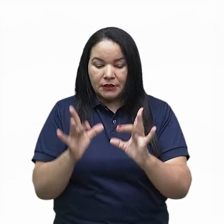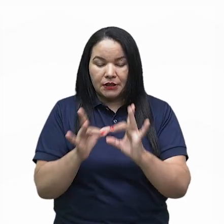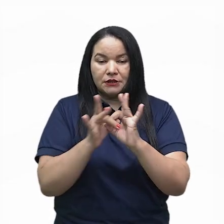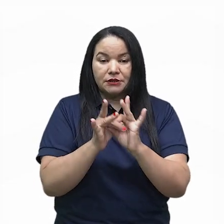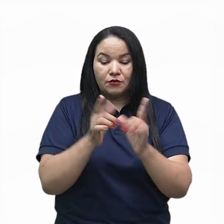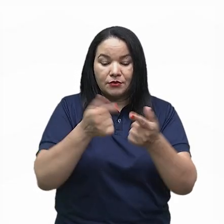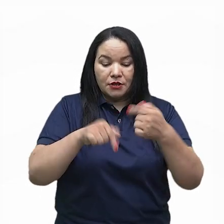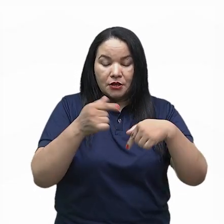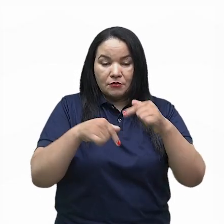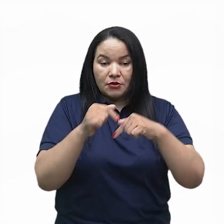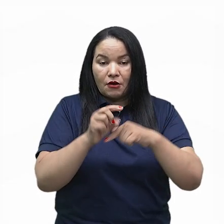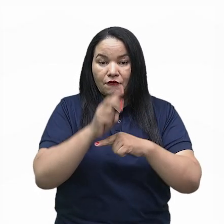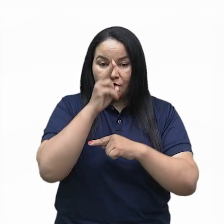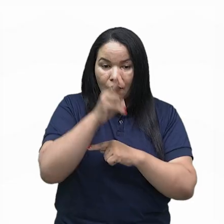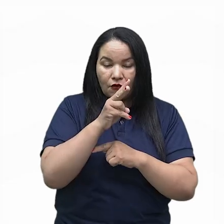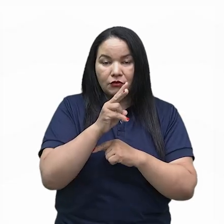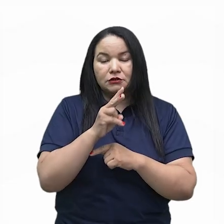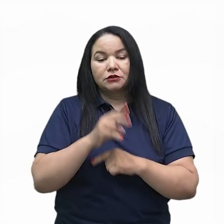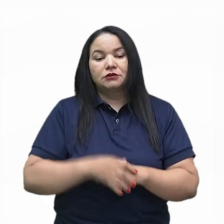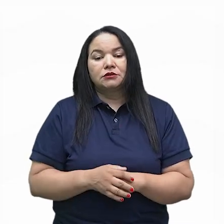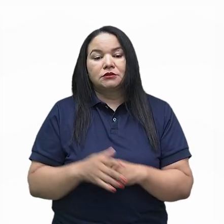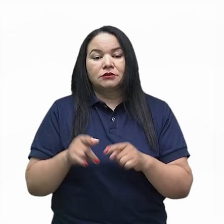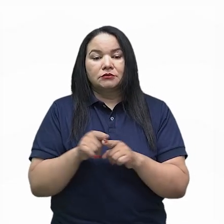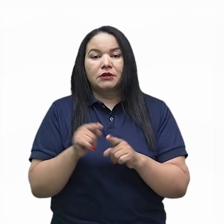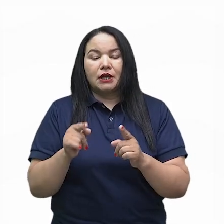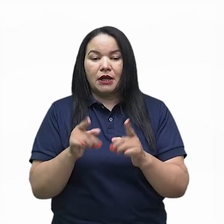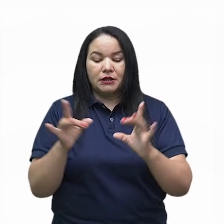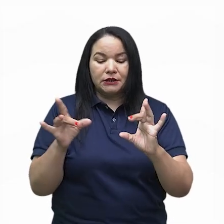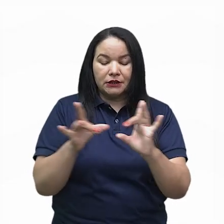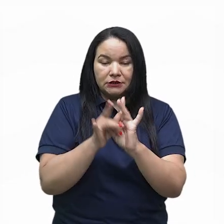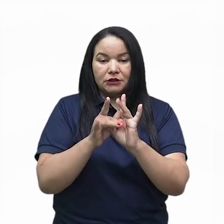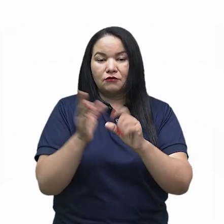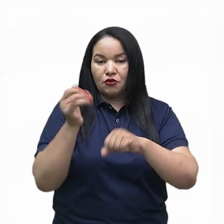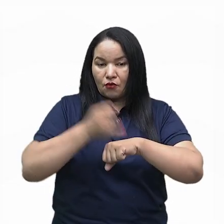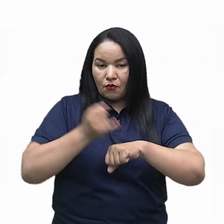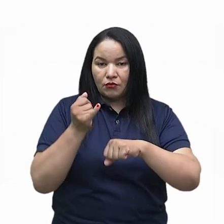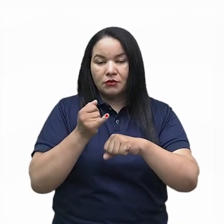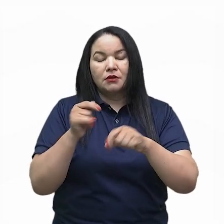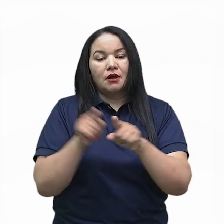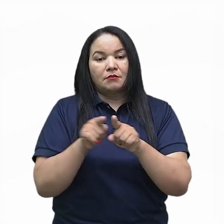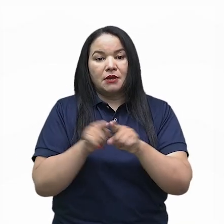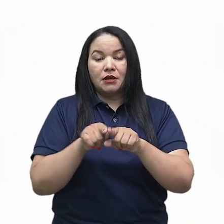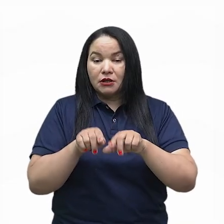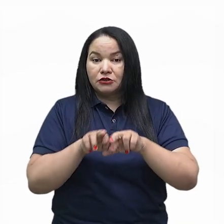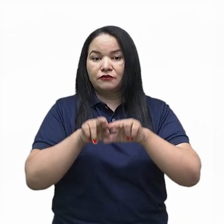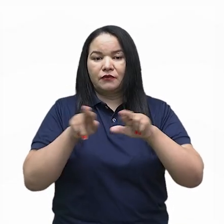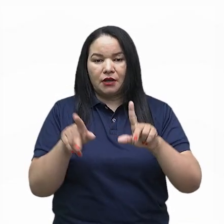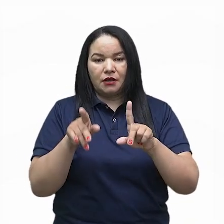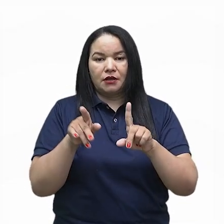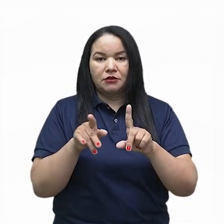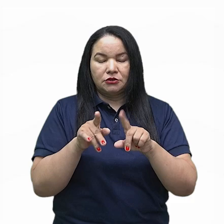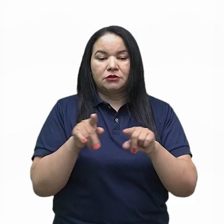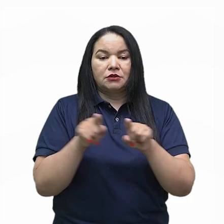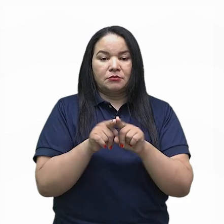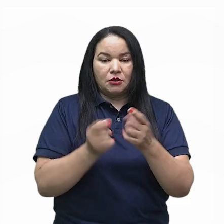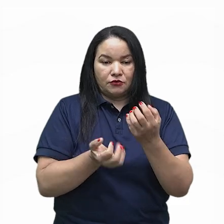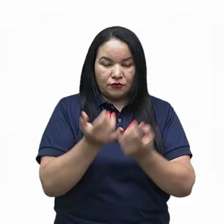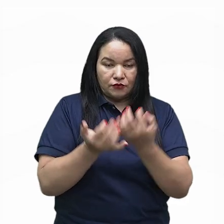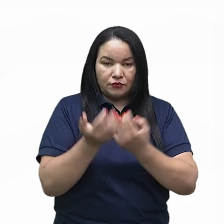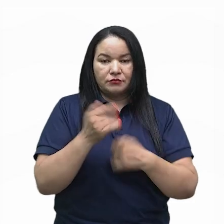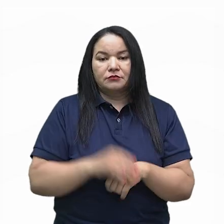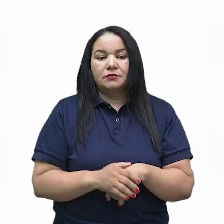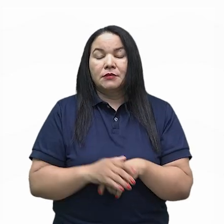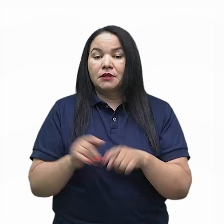mais fortes, como é o caso de ligações iônicas, né, costumam ter pontos de fusão e ebulição mais altos, diferente